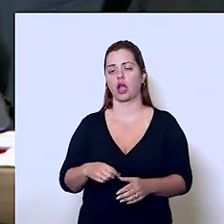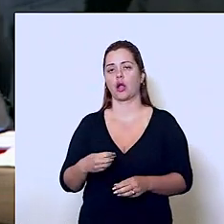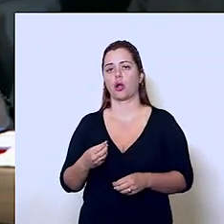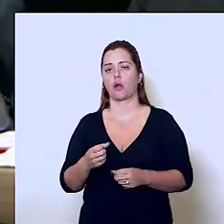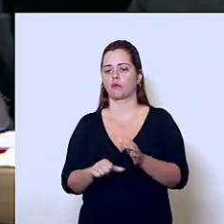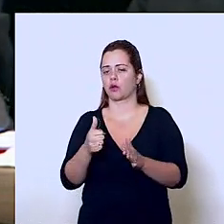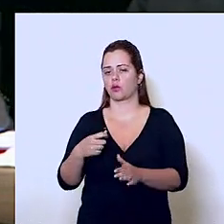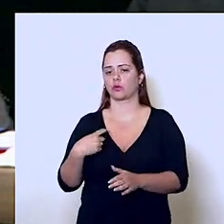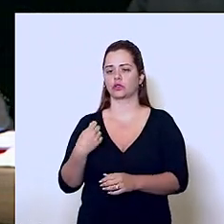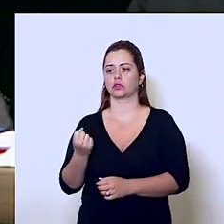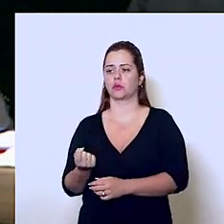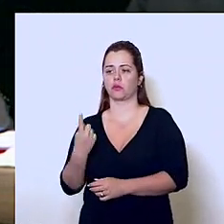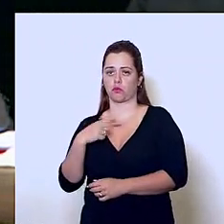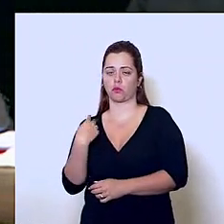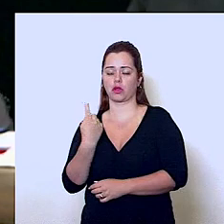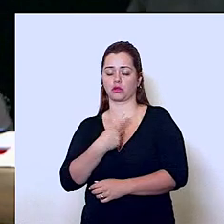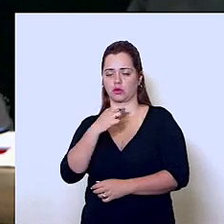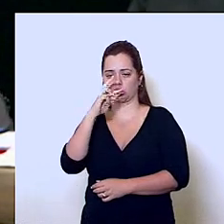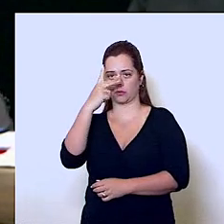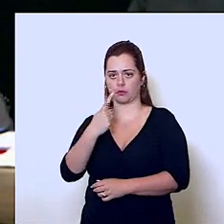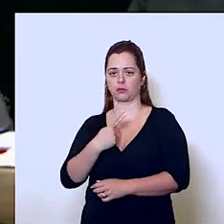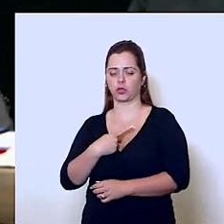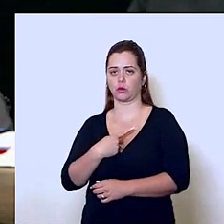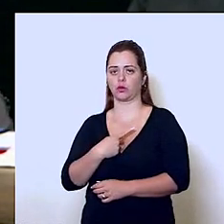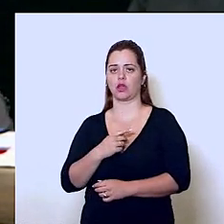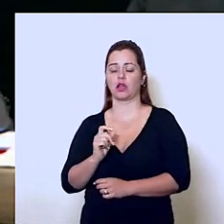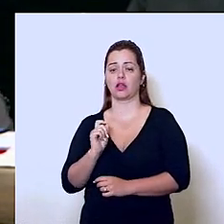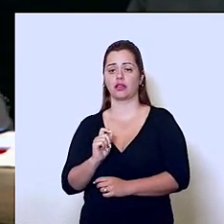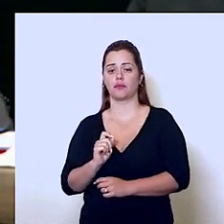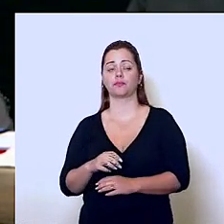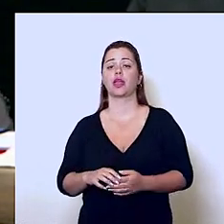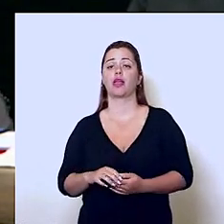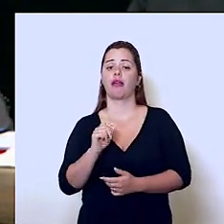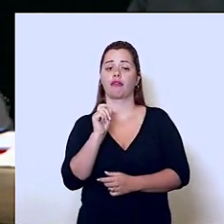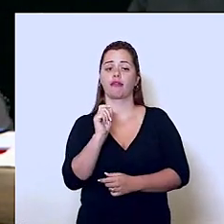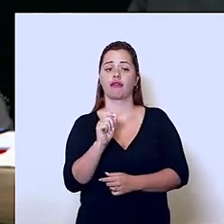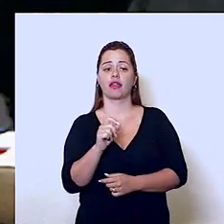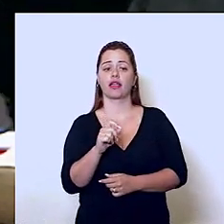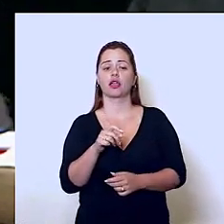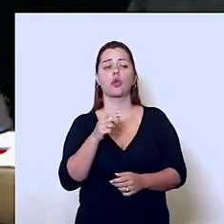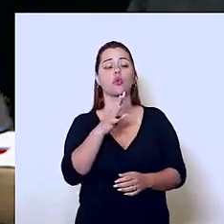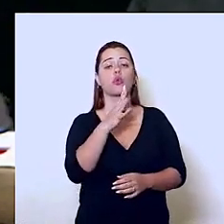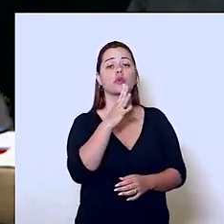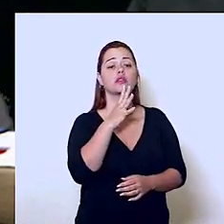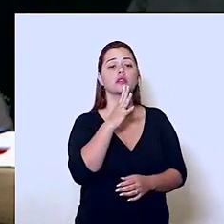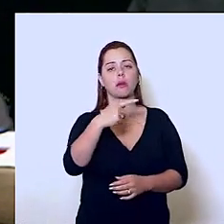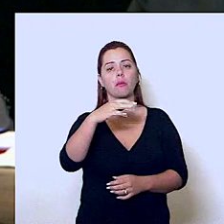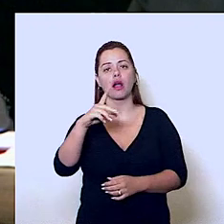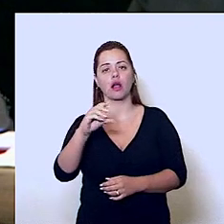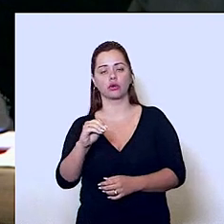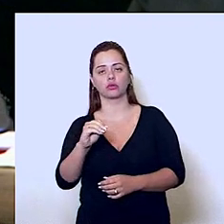que trabalhamos na Secretaria, é inevitável. Quem conhecia mais o Paulo, quem era mais próximo do Paulo, quem entendia do Paulo,